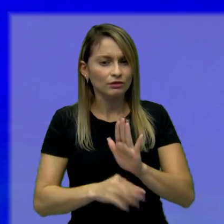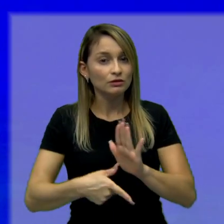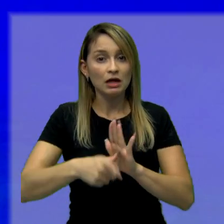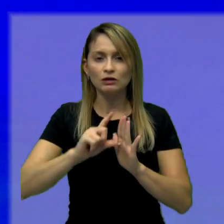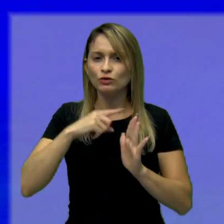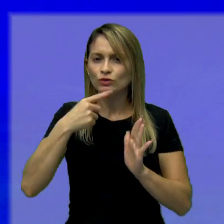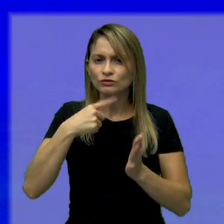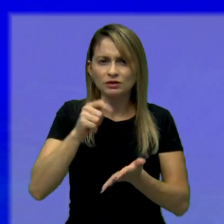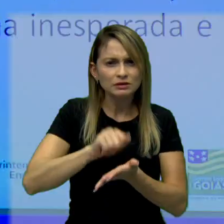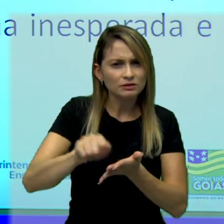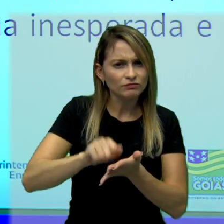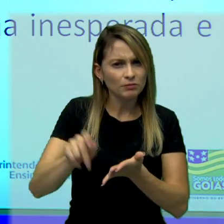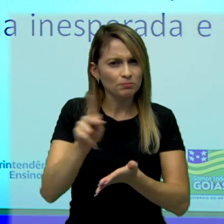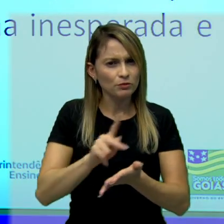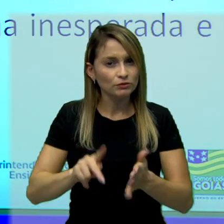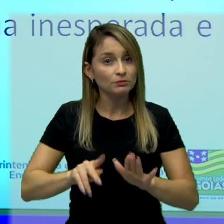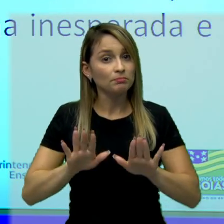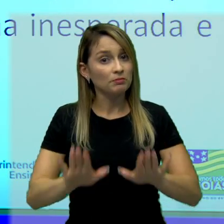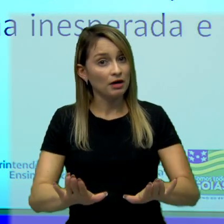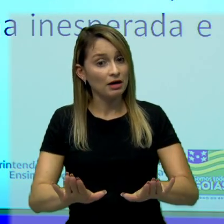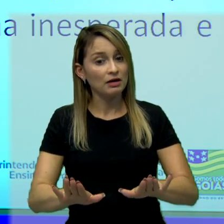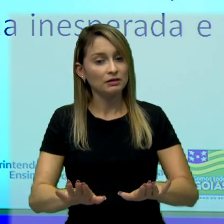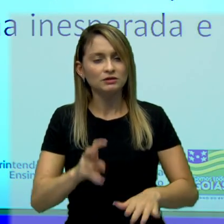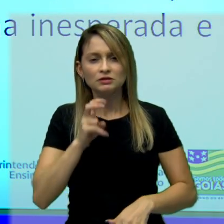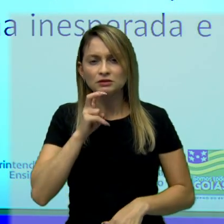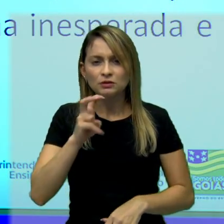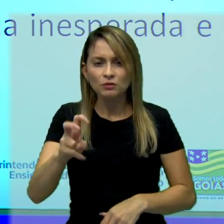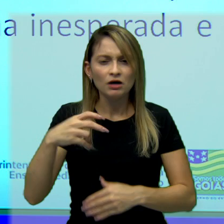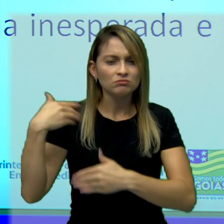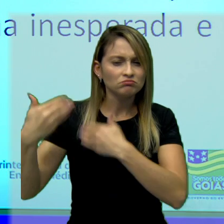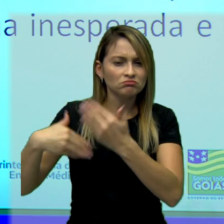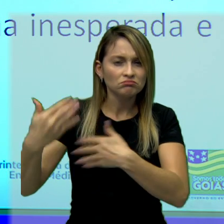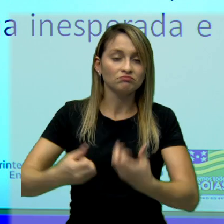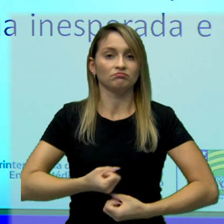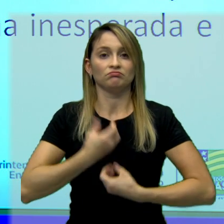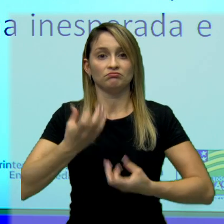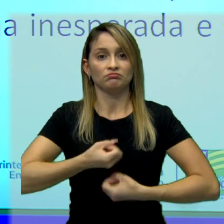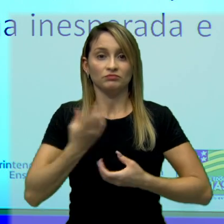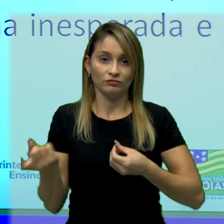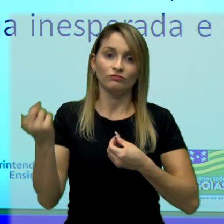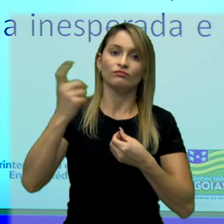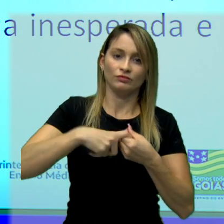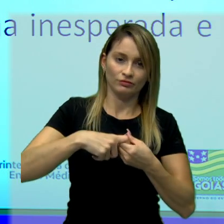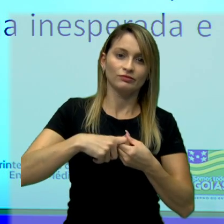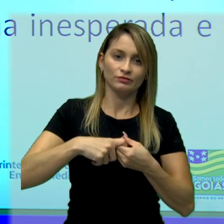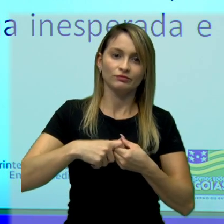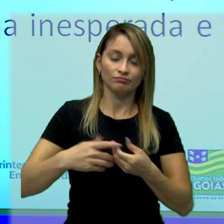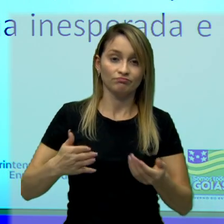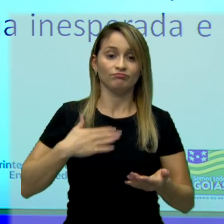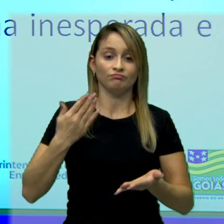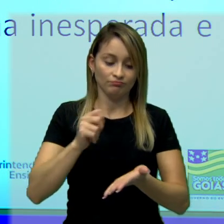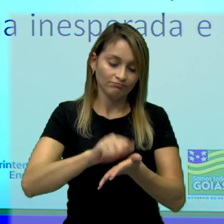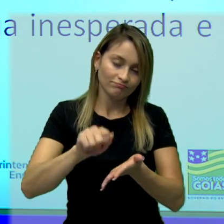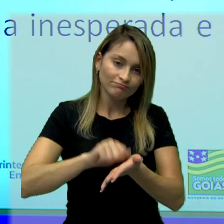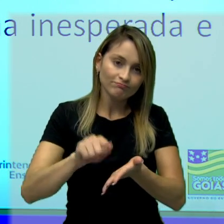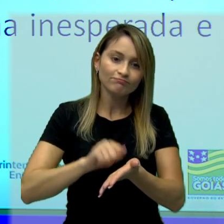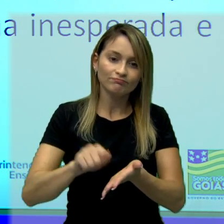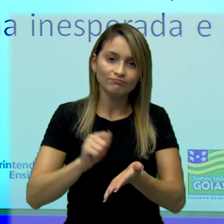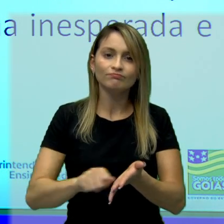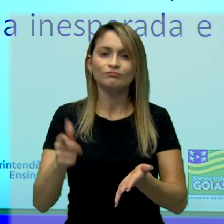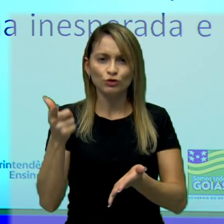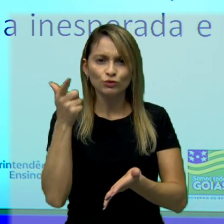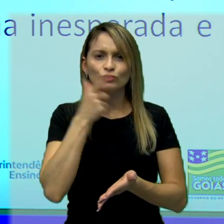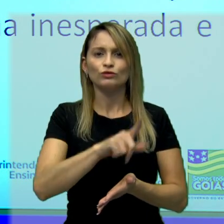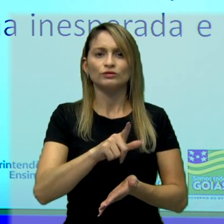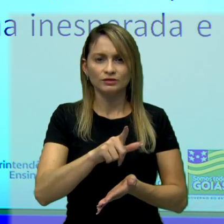que anteriormente não conseguiu produzir o poema, mas passados alguns anos, a inspiração veio de forma inesperada